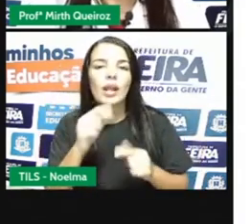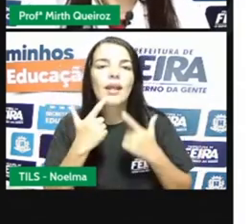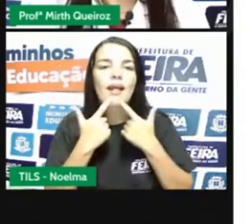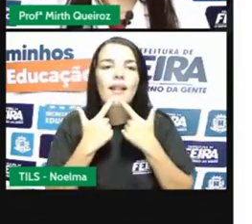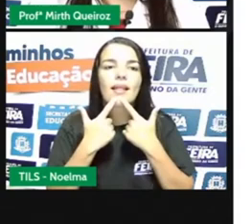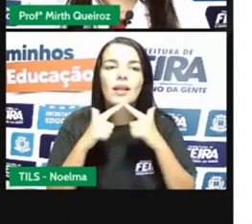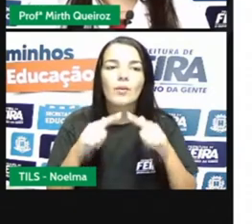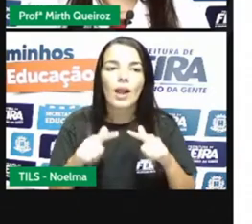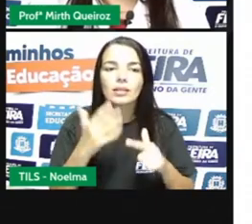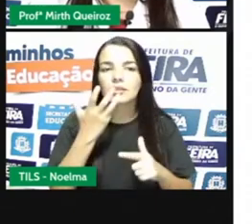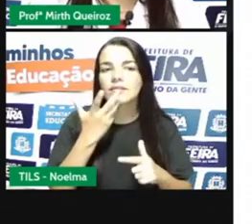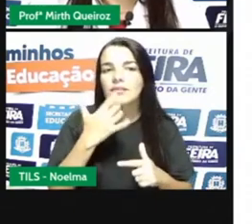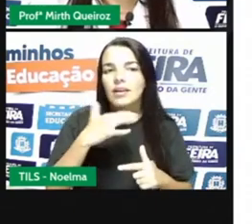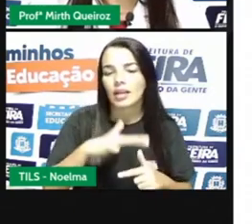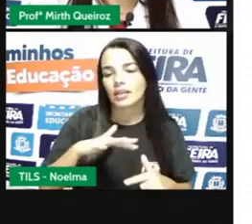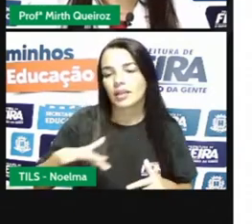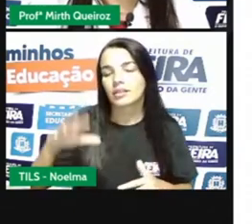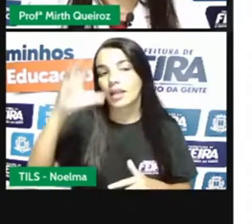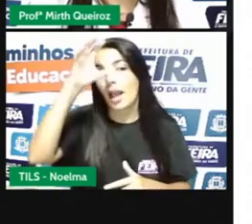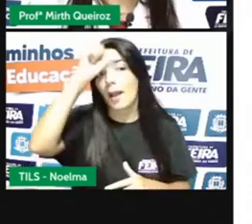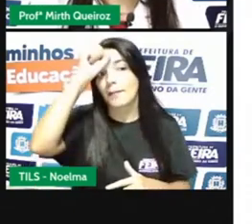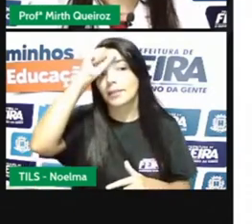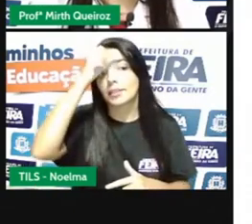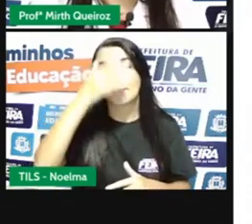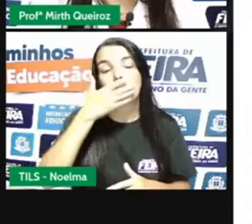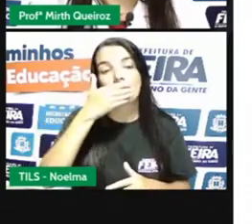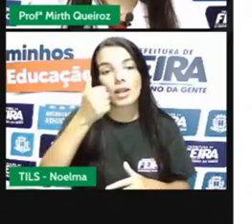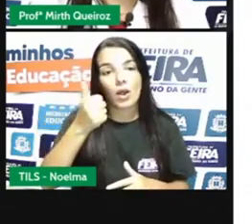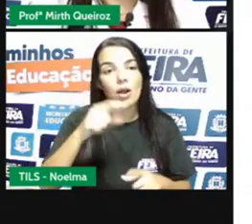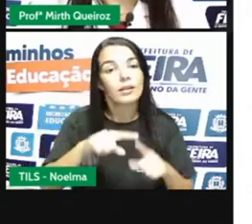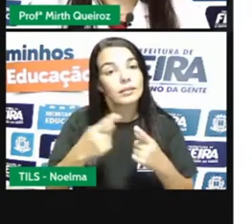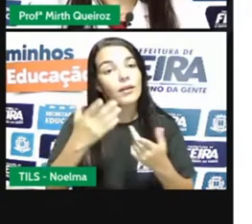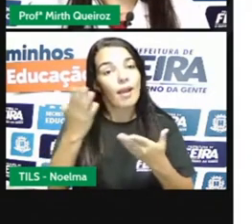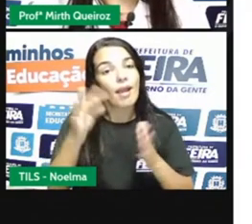para as crianças compreenderem melhor, é um tipo de texto científico.